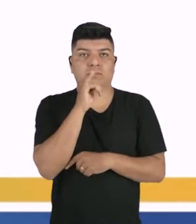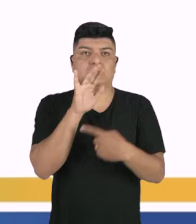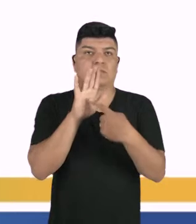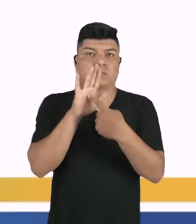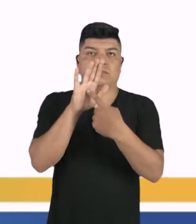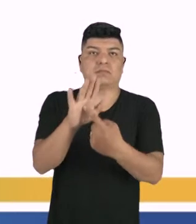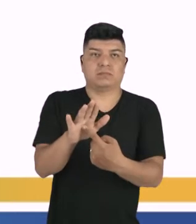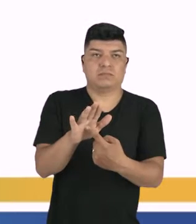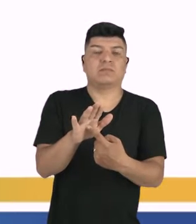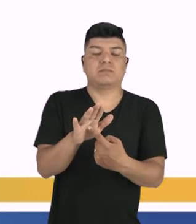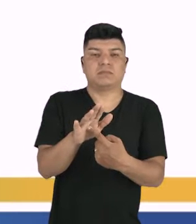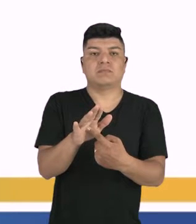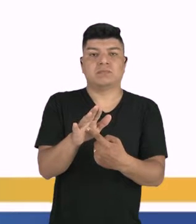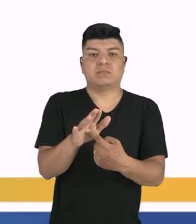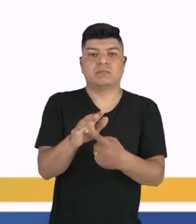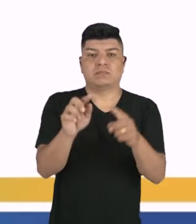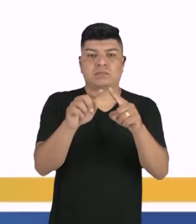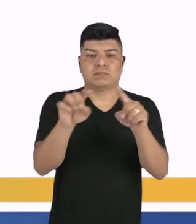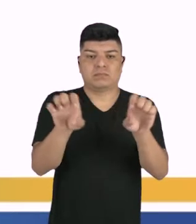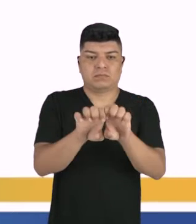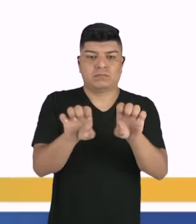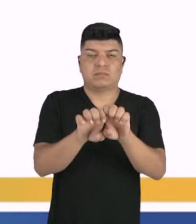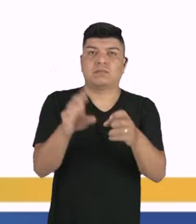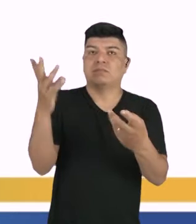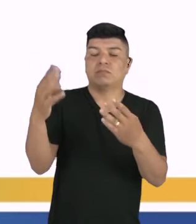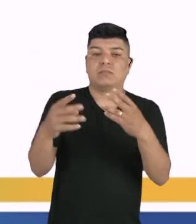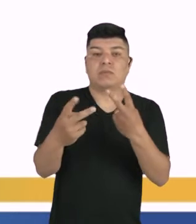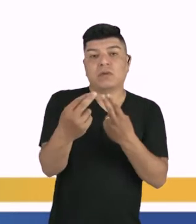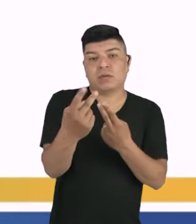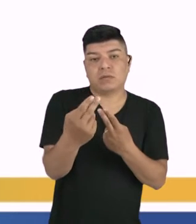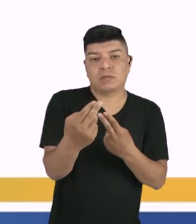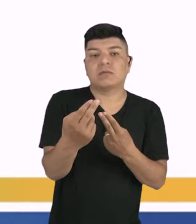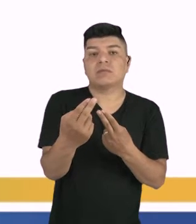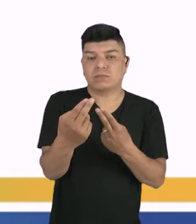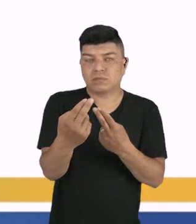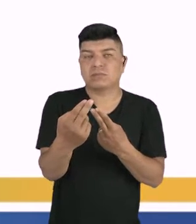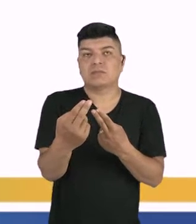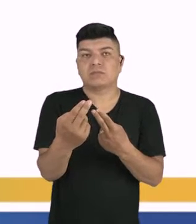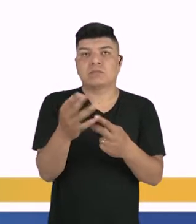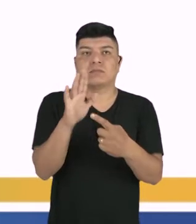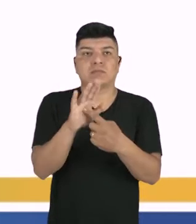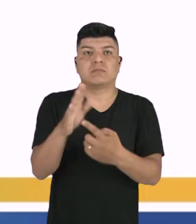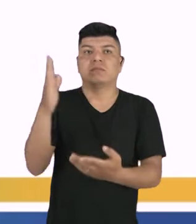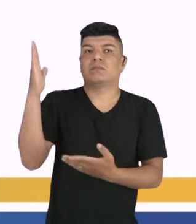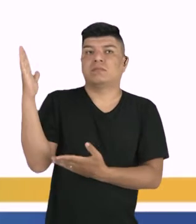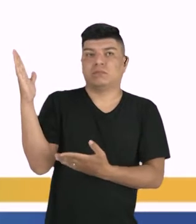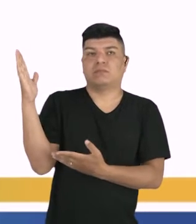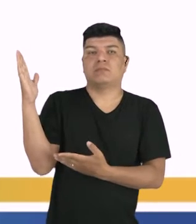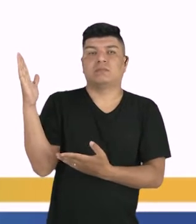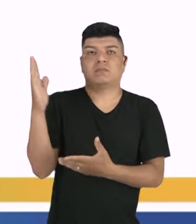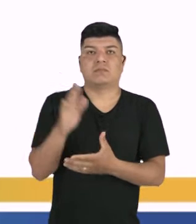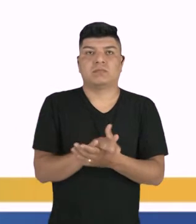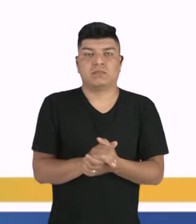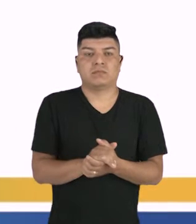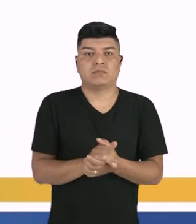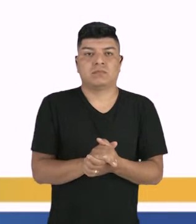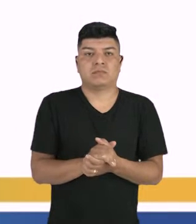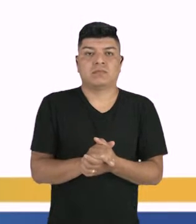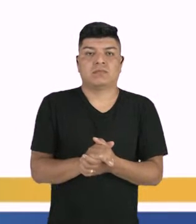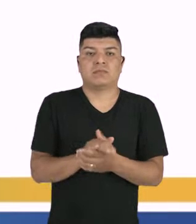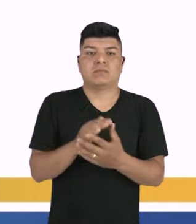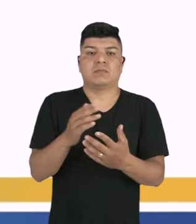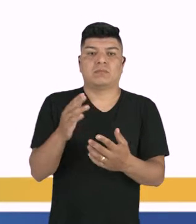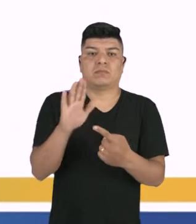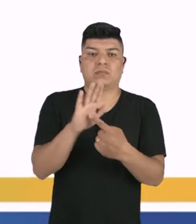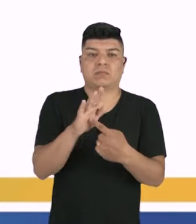bem o que é uma equação. É a igualdade em que a incógnita está lá, ó, na função ou na